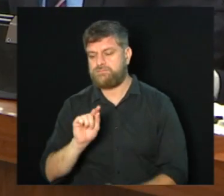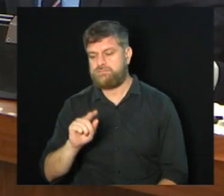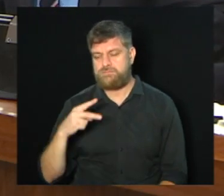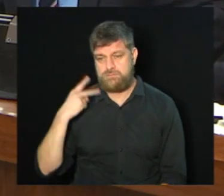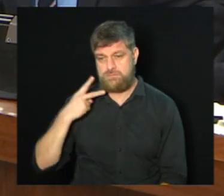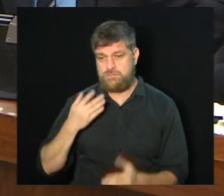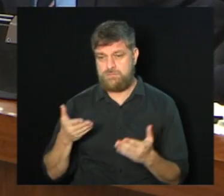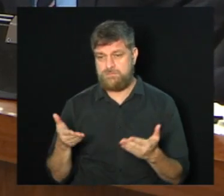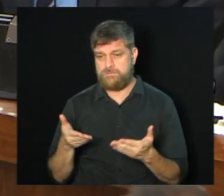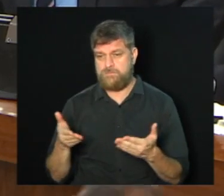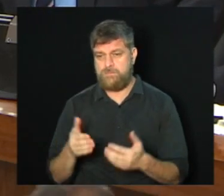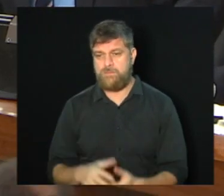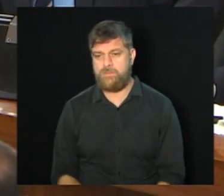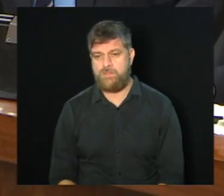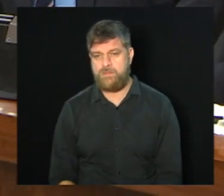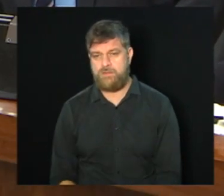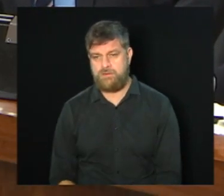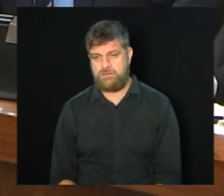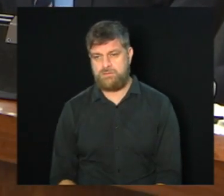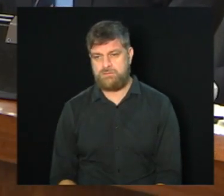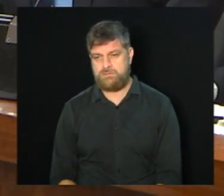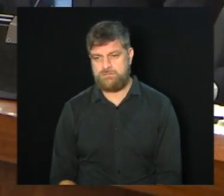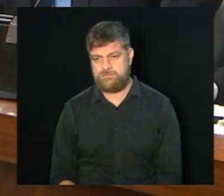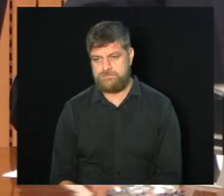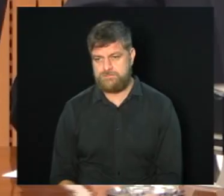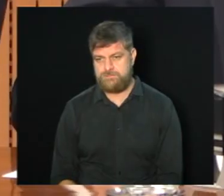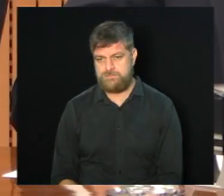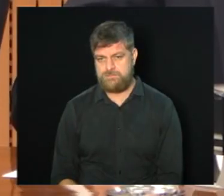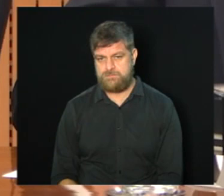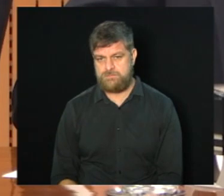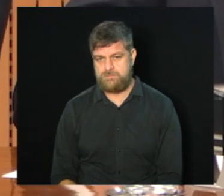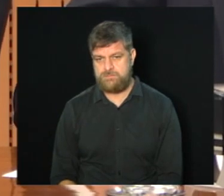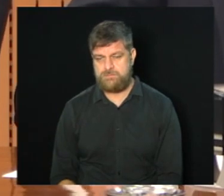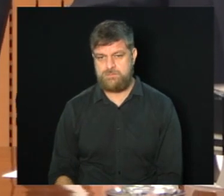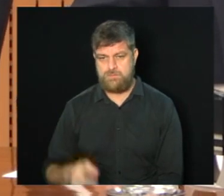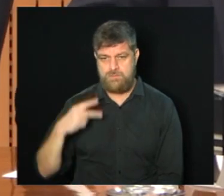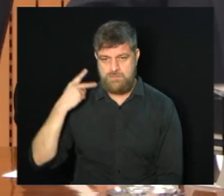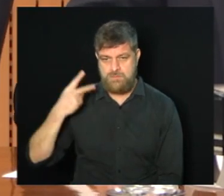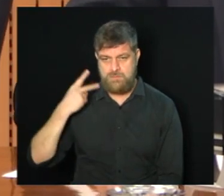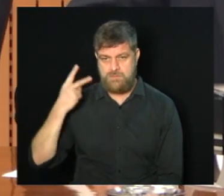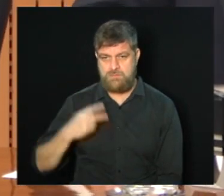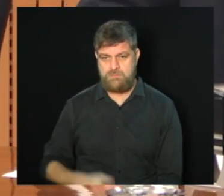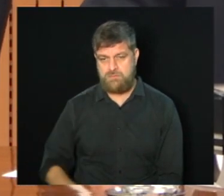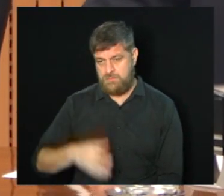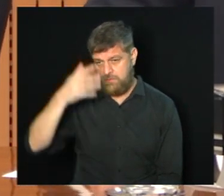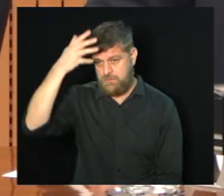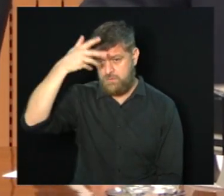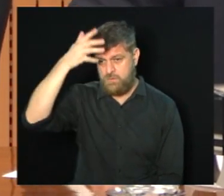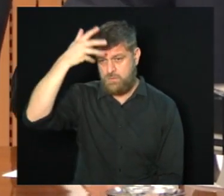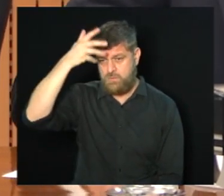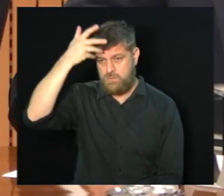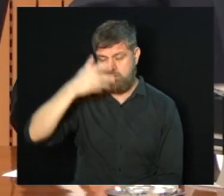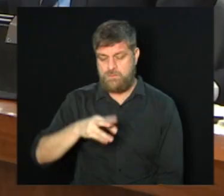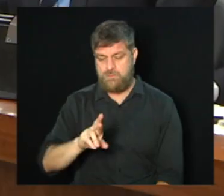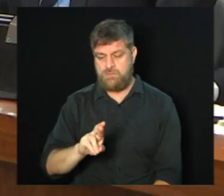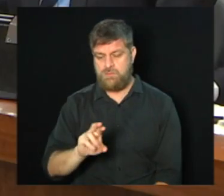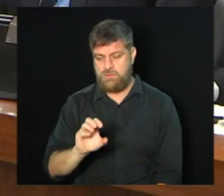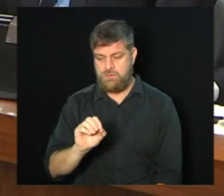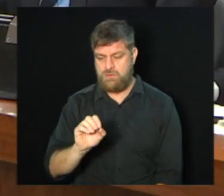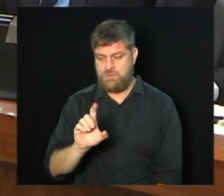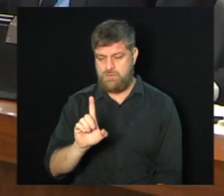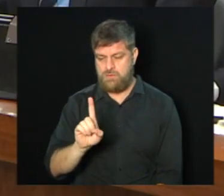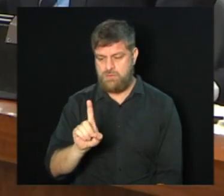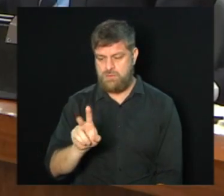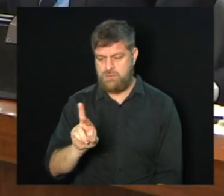próximo vereador inscrito à discussão. Senhor presidente, ao nobre vereador Rodrigo da Farmatic. Vereador Rodrigo da